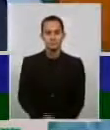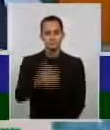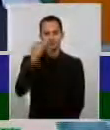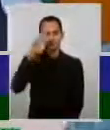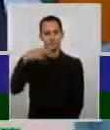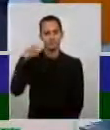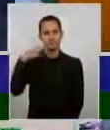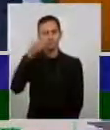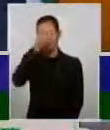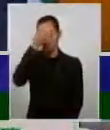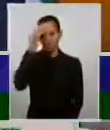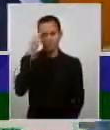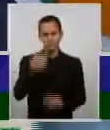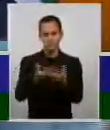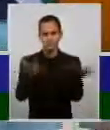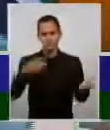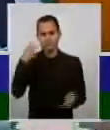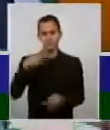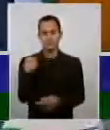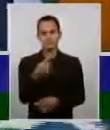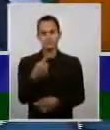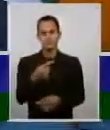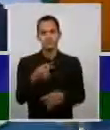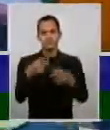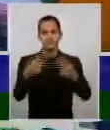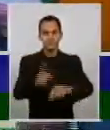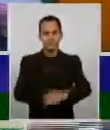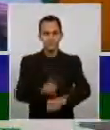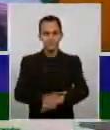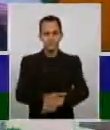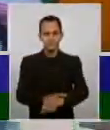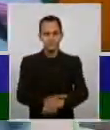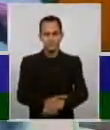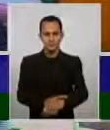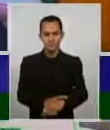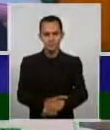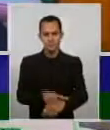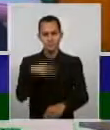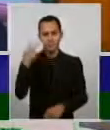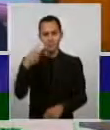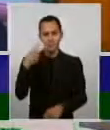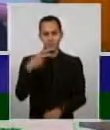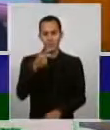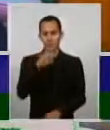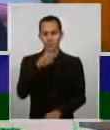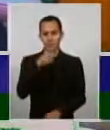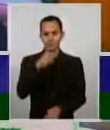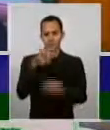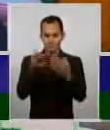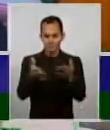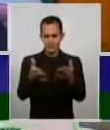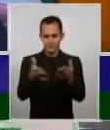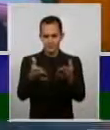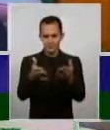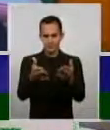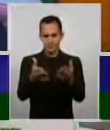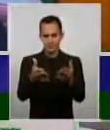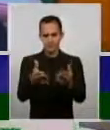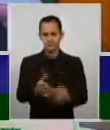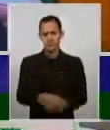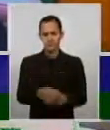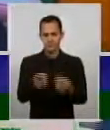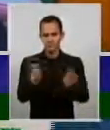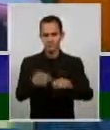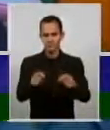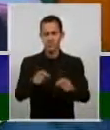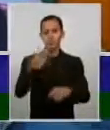Obrigado, vereador Felipe Atier. Senhores vereadores, nós vamos nesse momento. Vereador Zezinho Mendonça, Vossa Excelência,